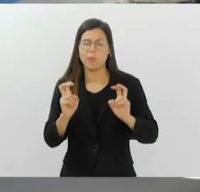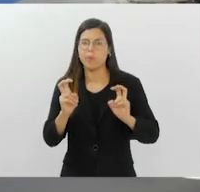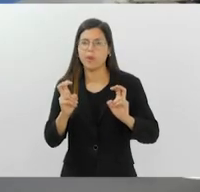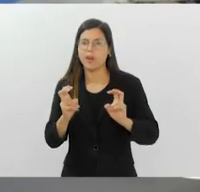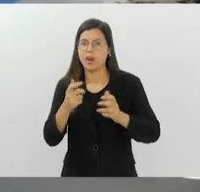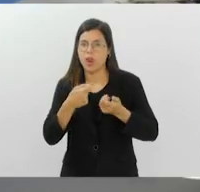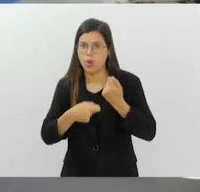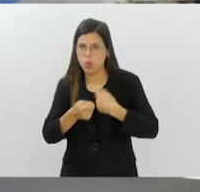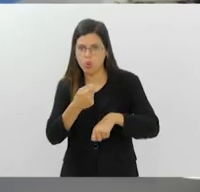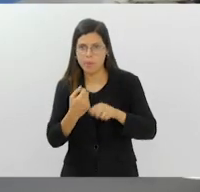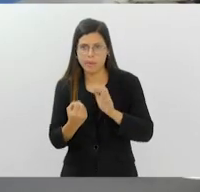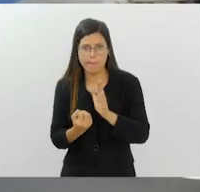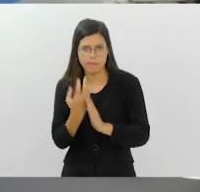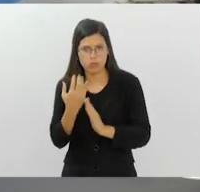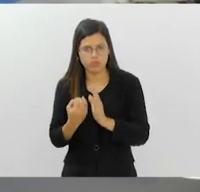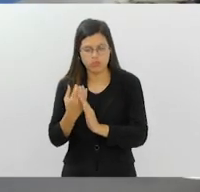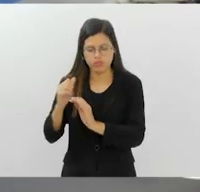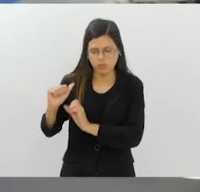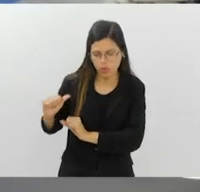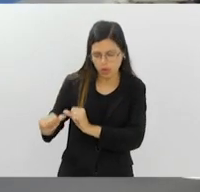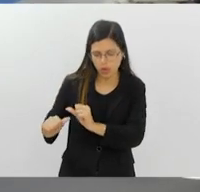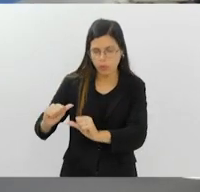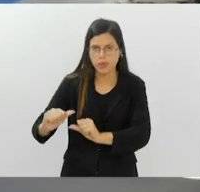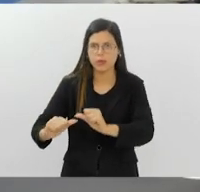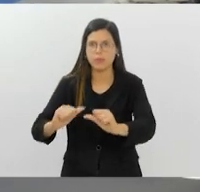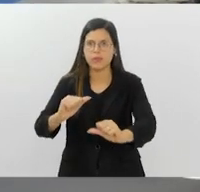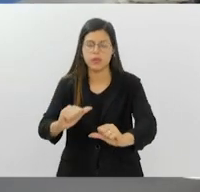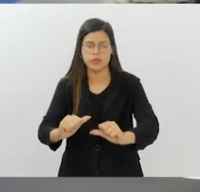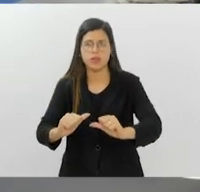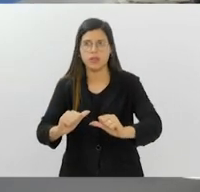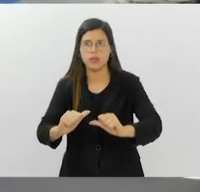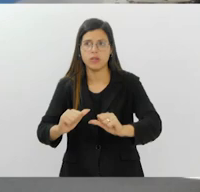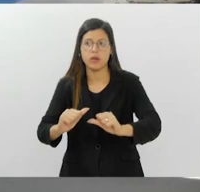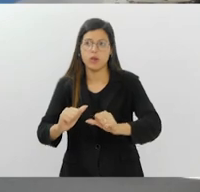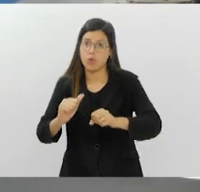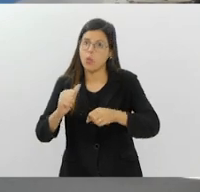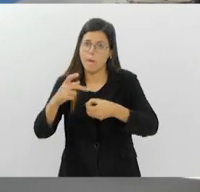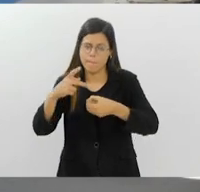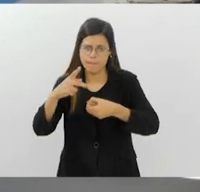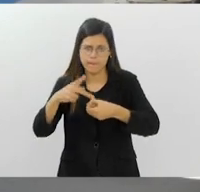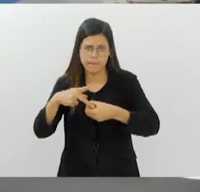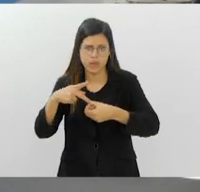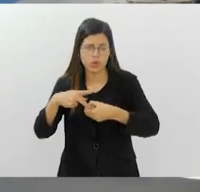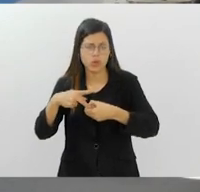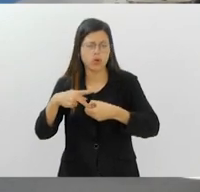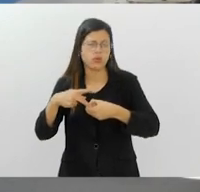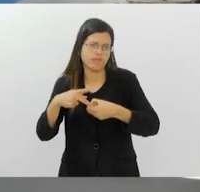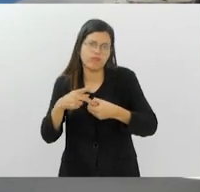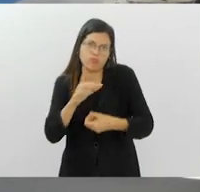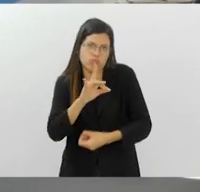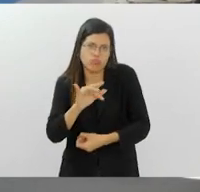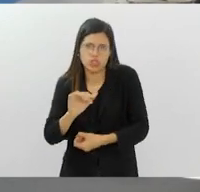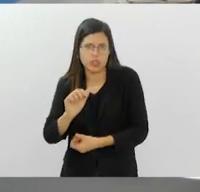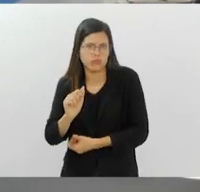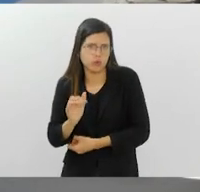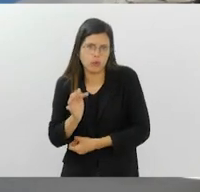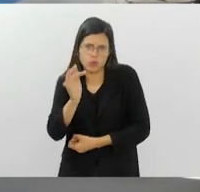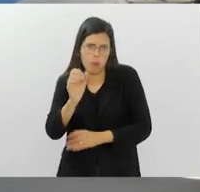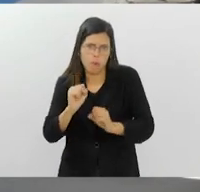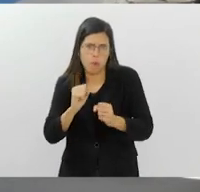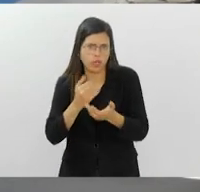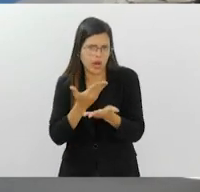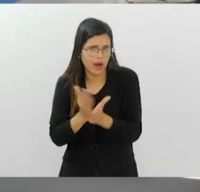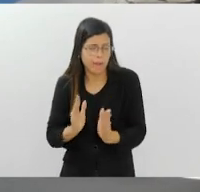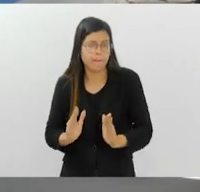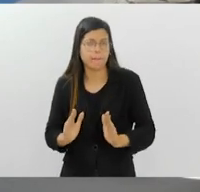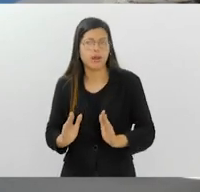economia produtiva que vai mudando né no no fim das contas um dia o petróleo acaba a gente pode entender também e